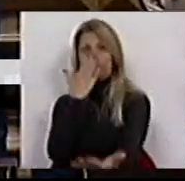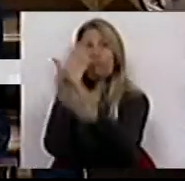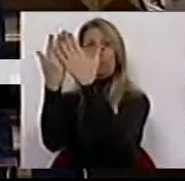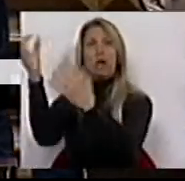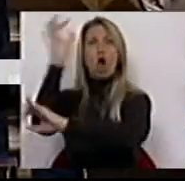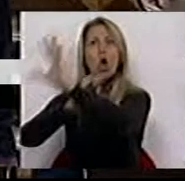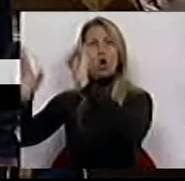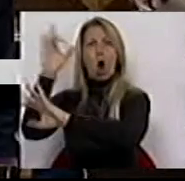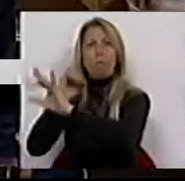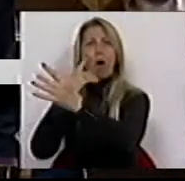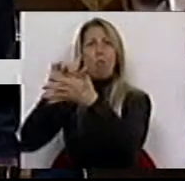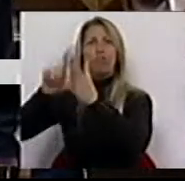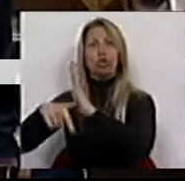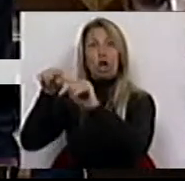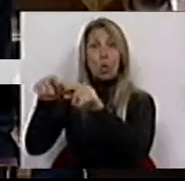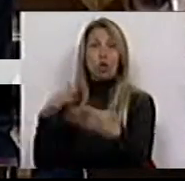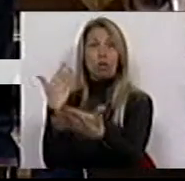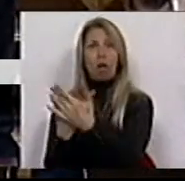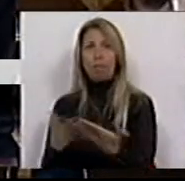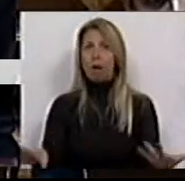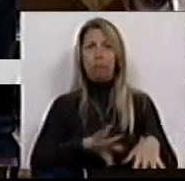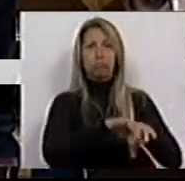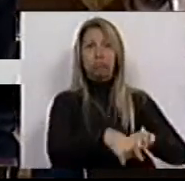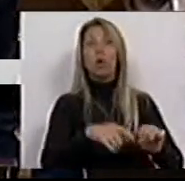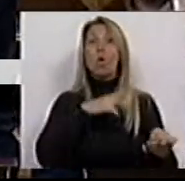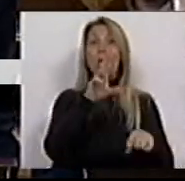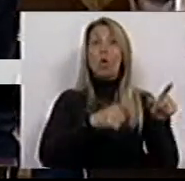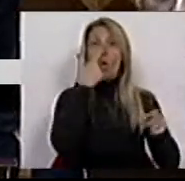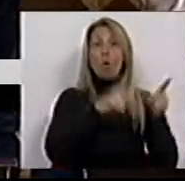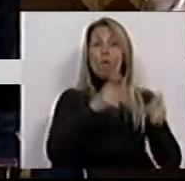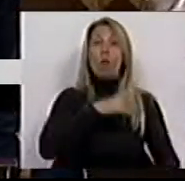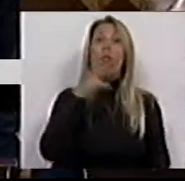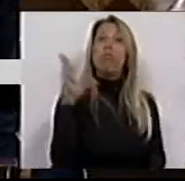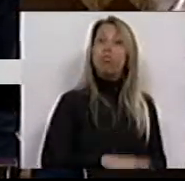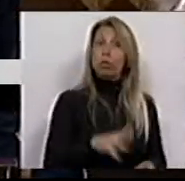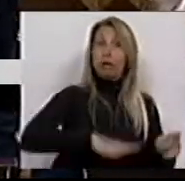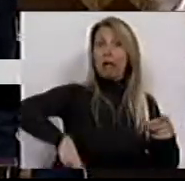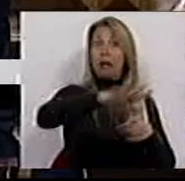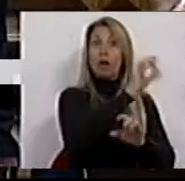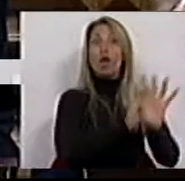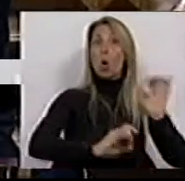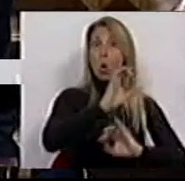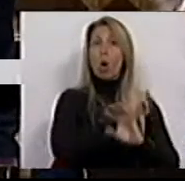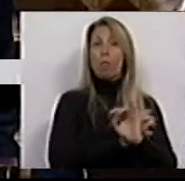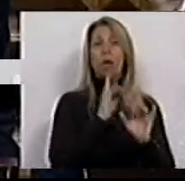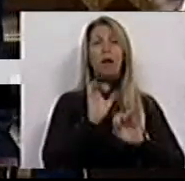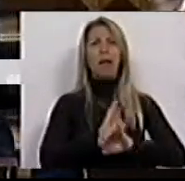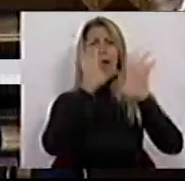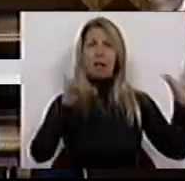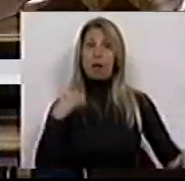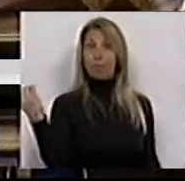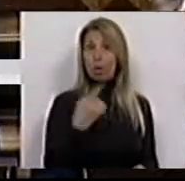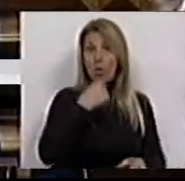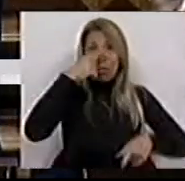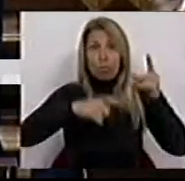para oprimir o povo português e o povo da periferia da Europa. E é claro para todos nós, é claro para o povo, é claro para